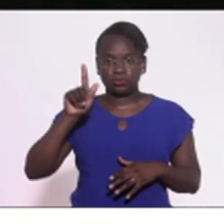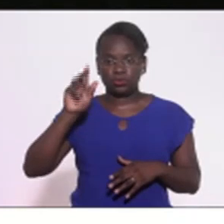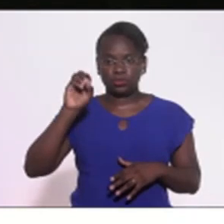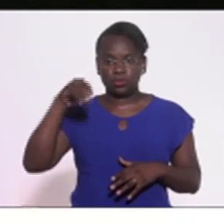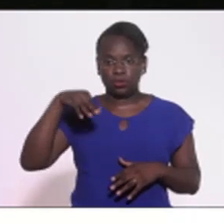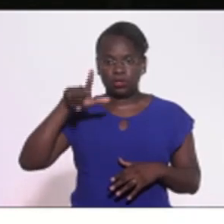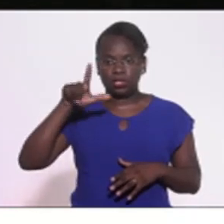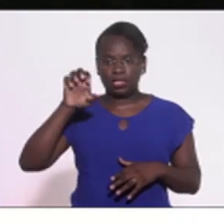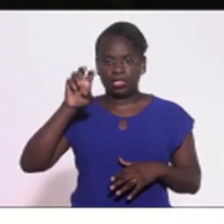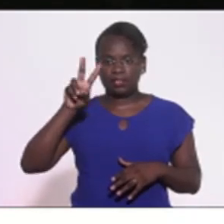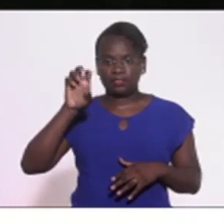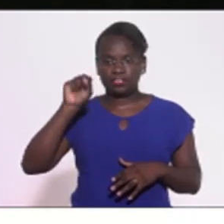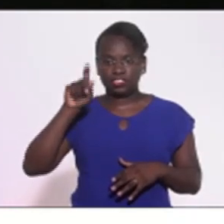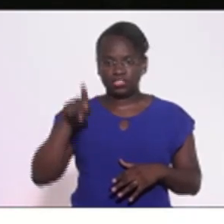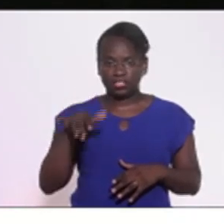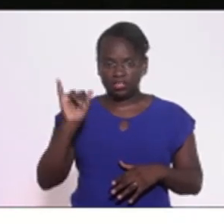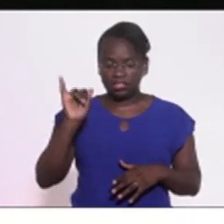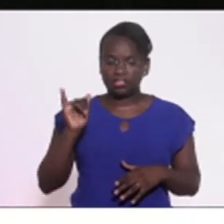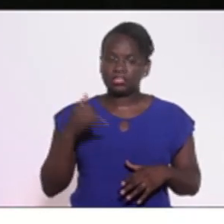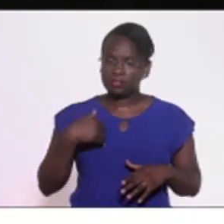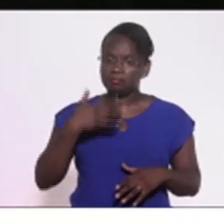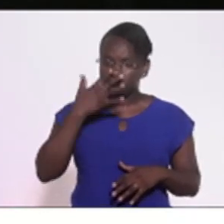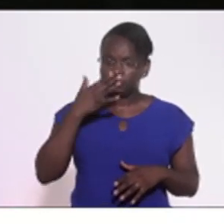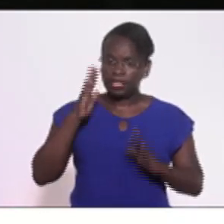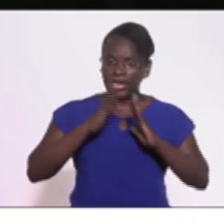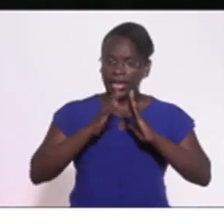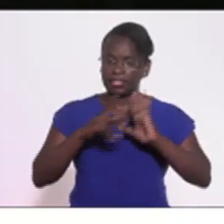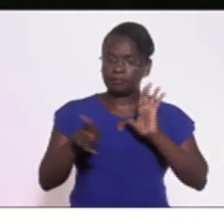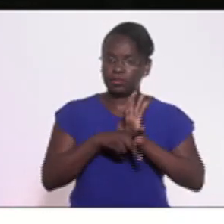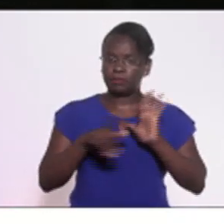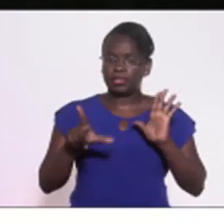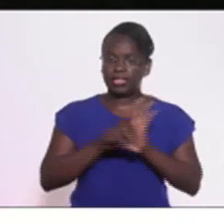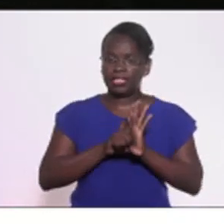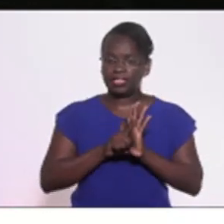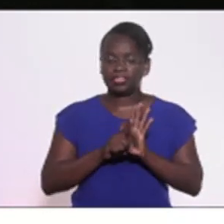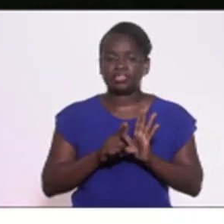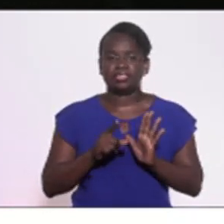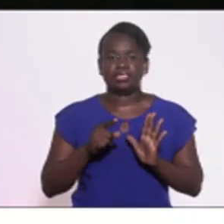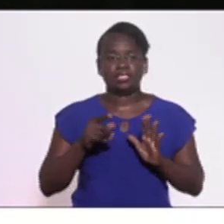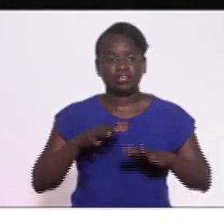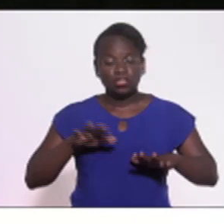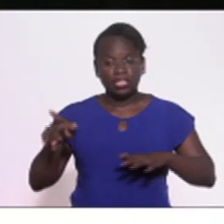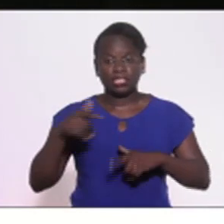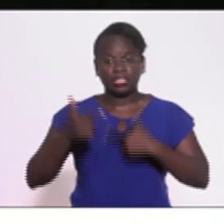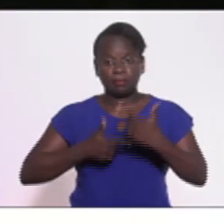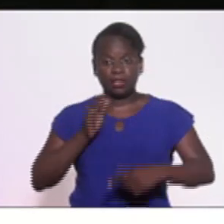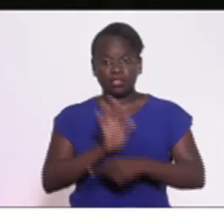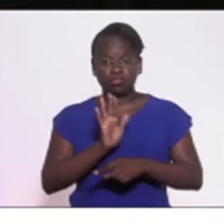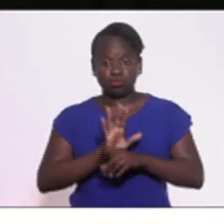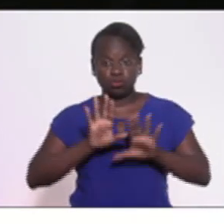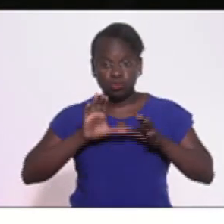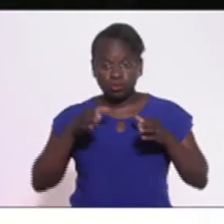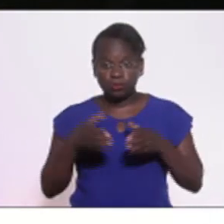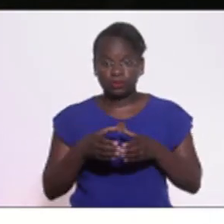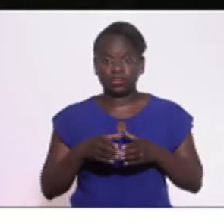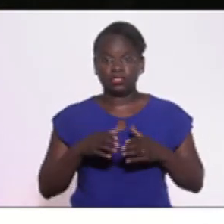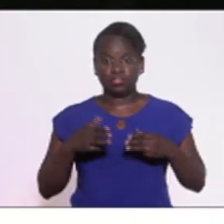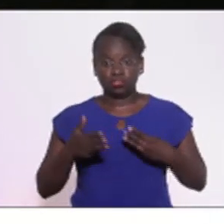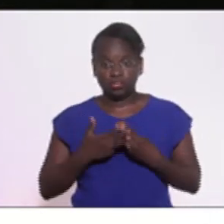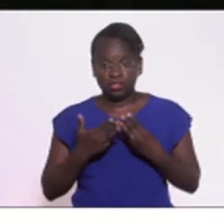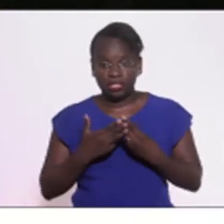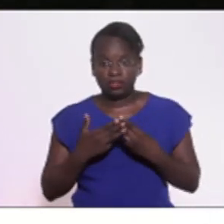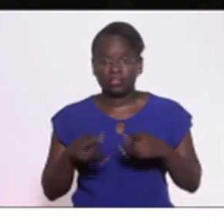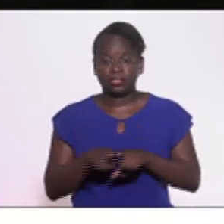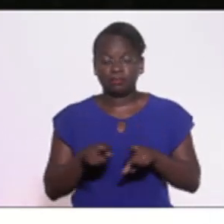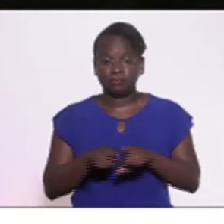Um reconhecimento dessa Casa de Leis aos seus feitos não só para a comunidade judaica, mas também